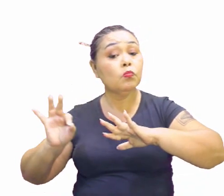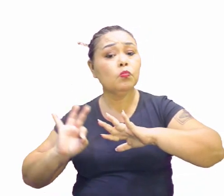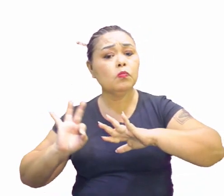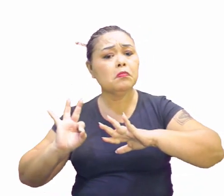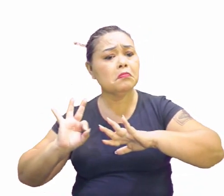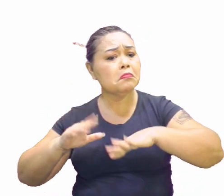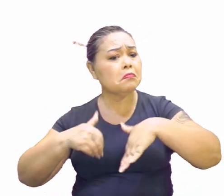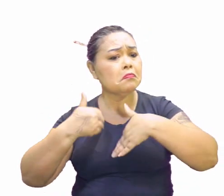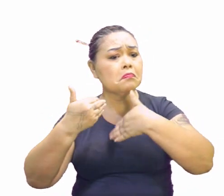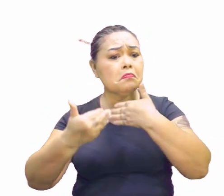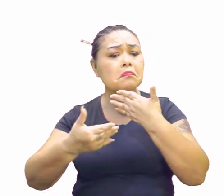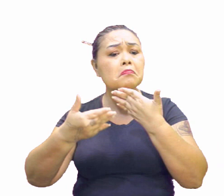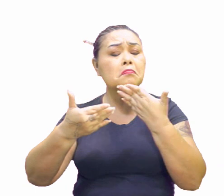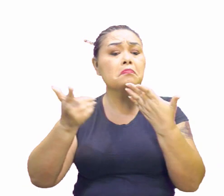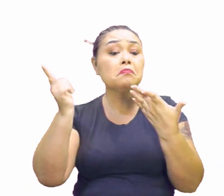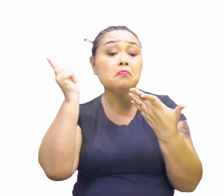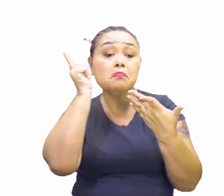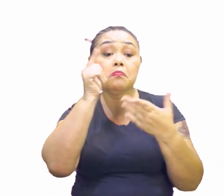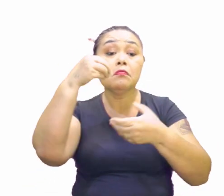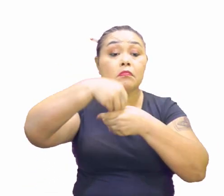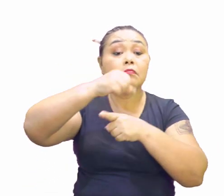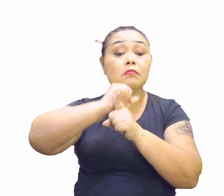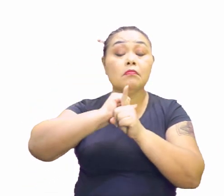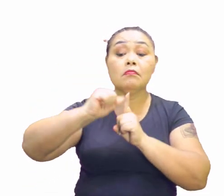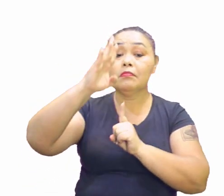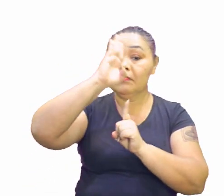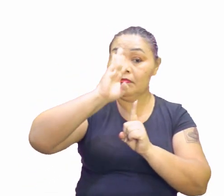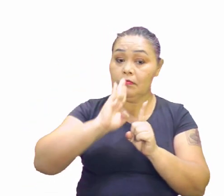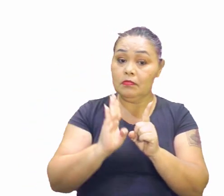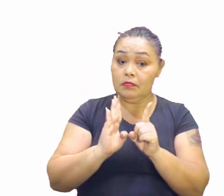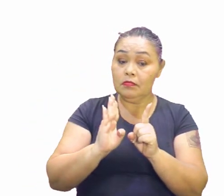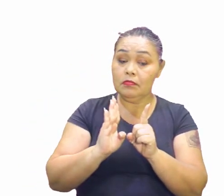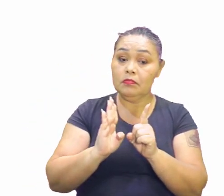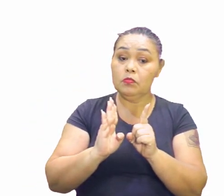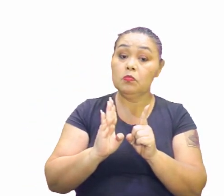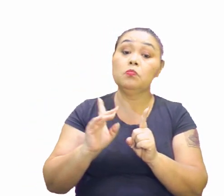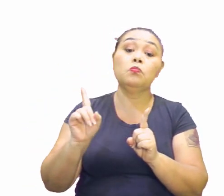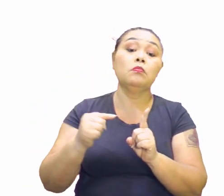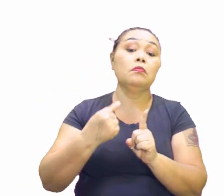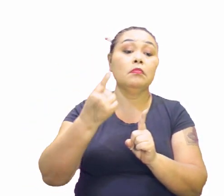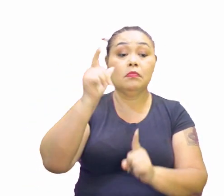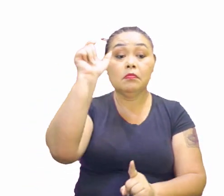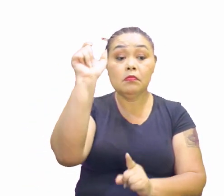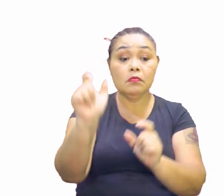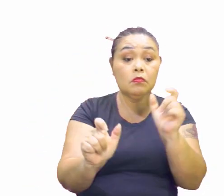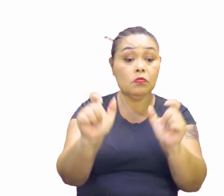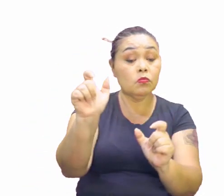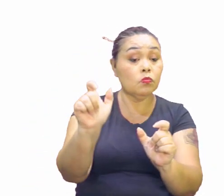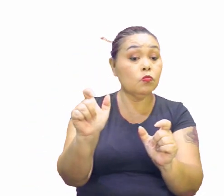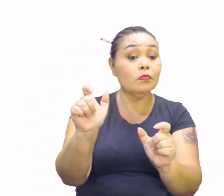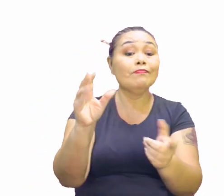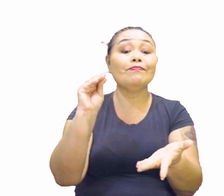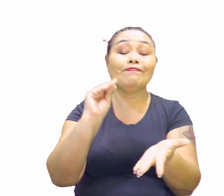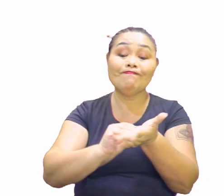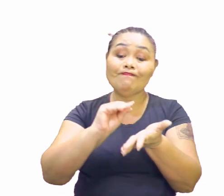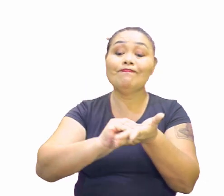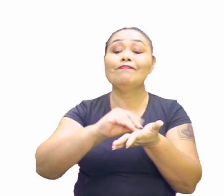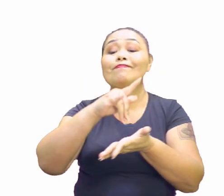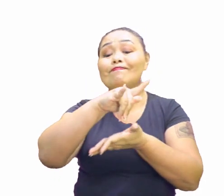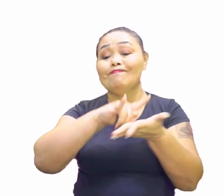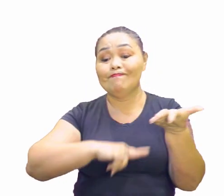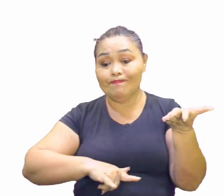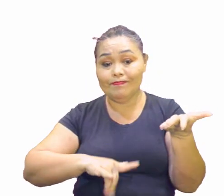não tem reverberado com êxito na sociedade brasileira, uma vez que há pessoas ainda sem